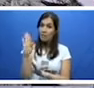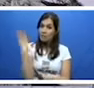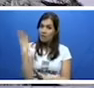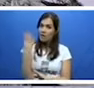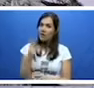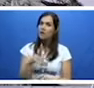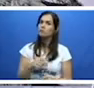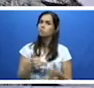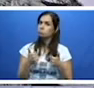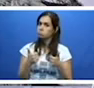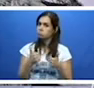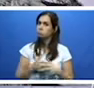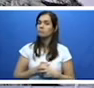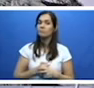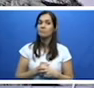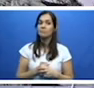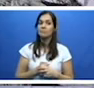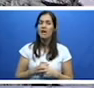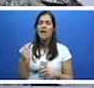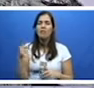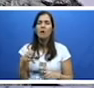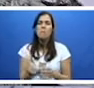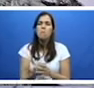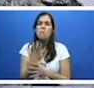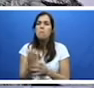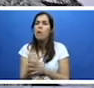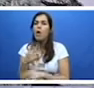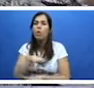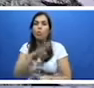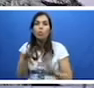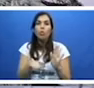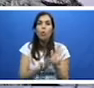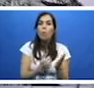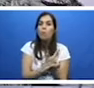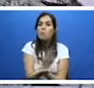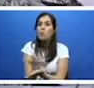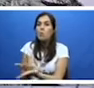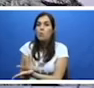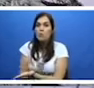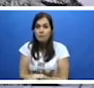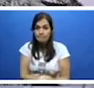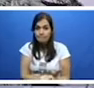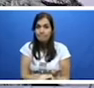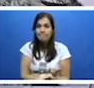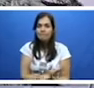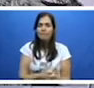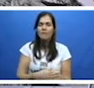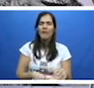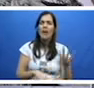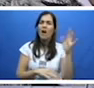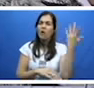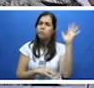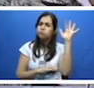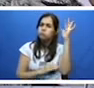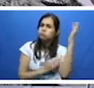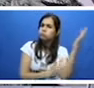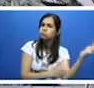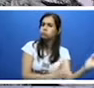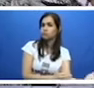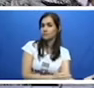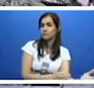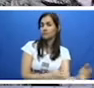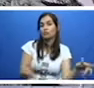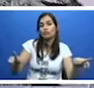muito valor e por isso é um vegetal uma planta que não te procuram derrubam essa planta e infelizmente está ameaçada de extinção